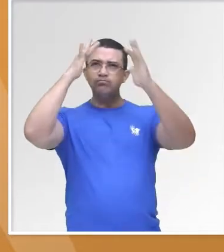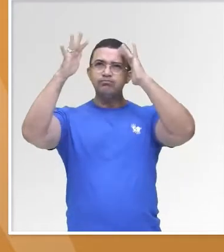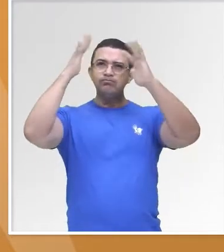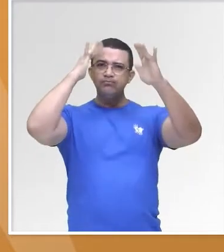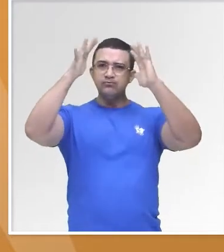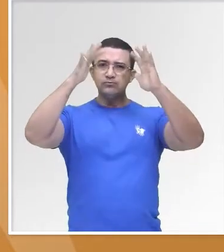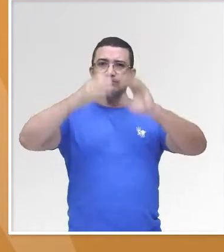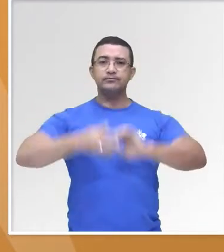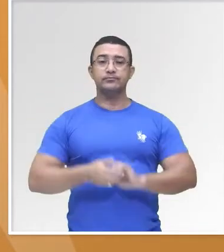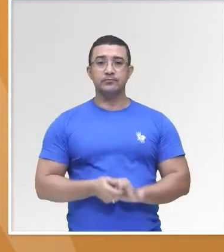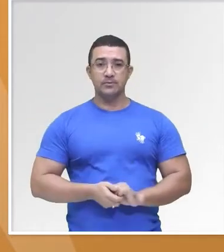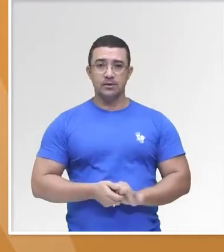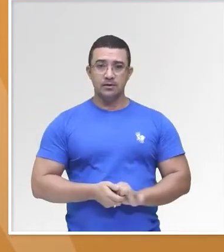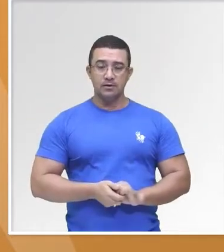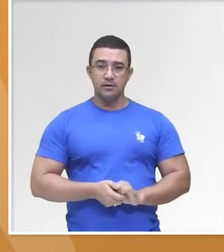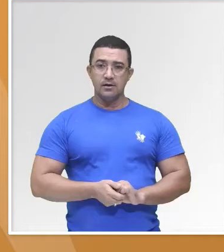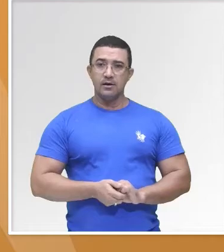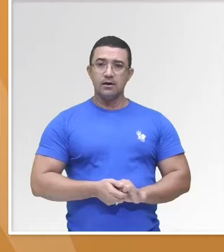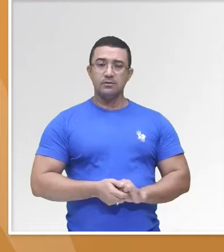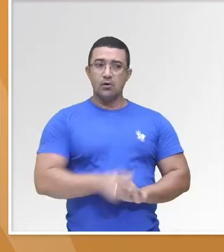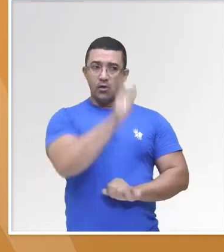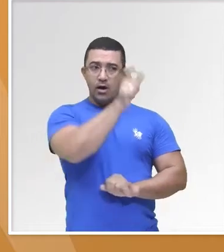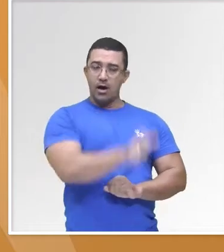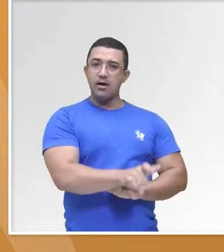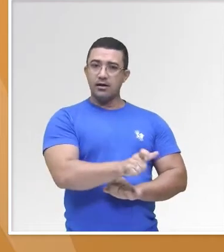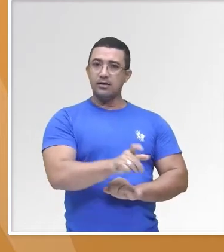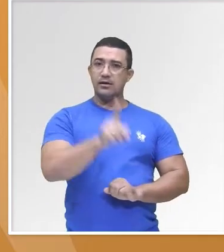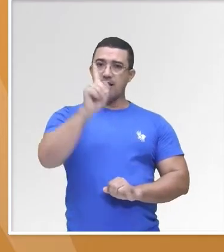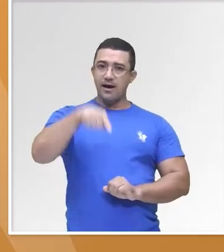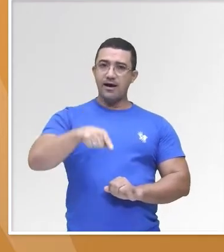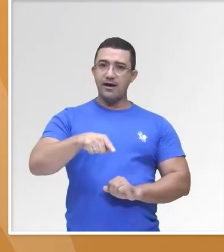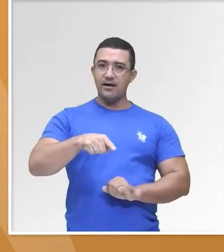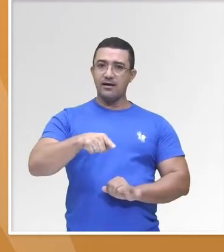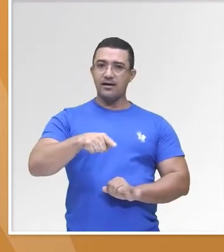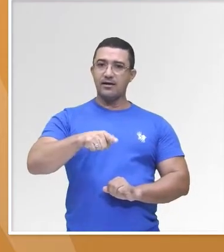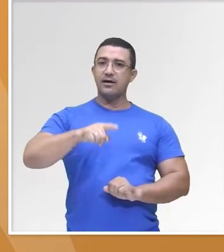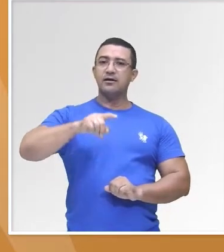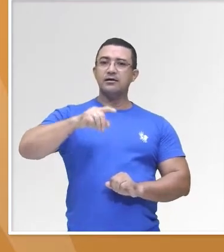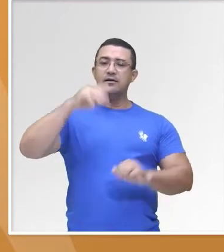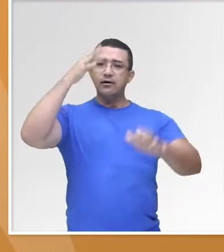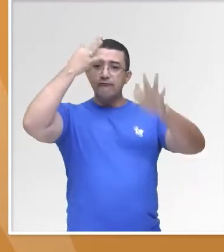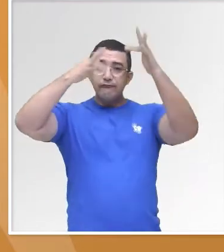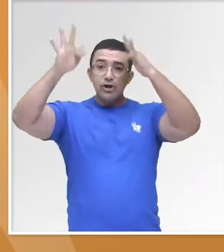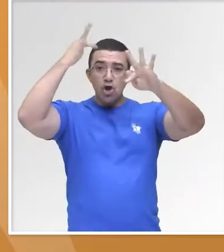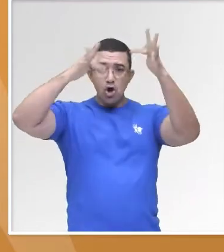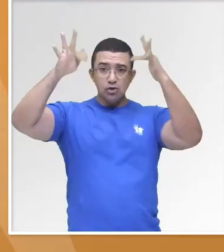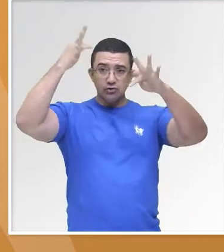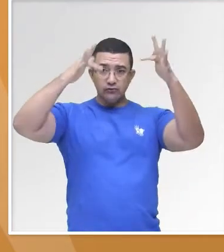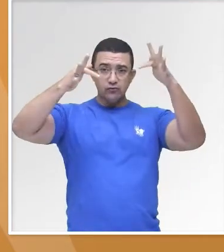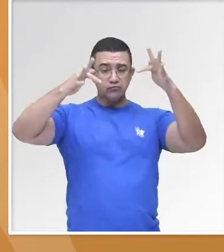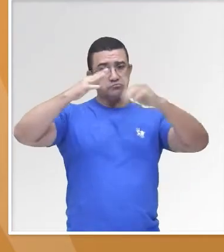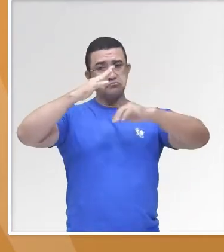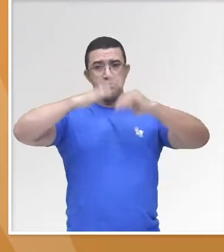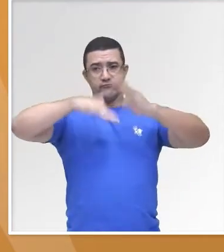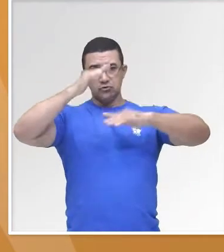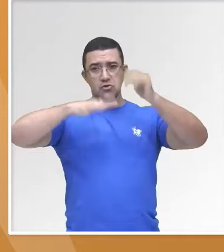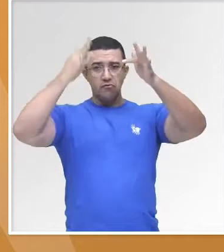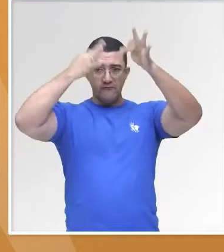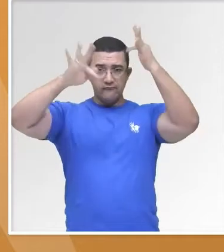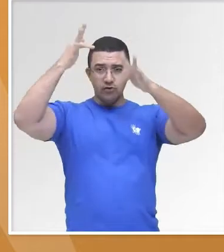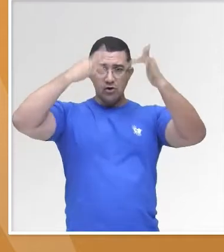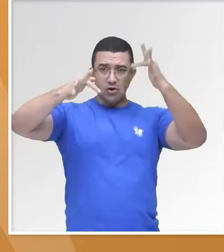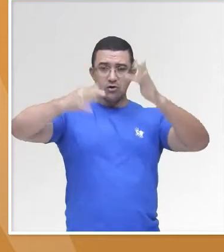coisa importante, ele é um filósofo, então a profissão dele é ser filósofo. E por isso mesmo ele traz